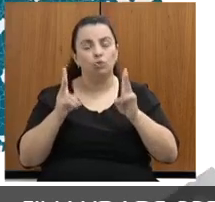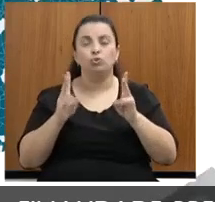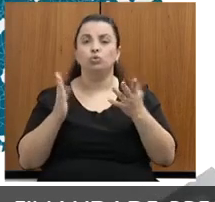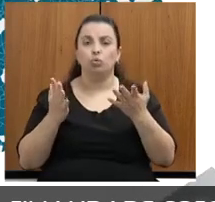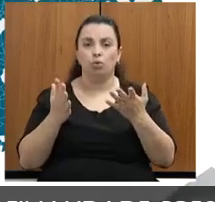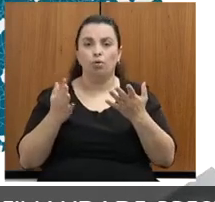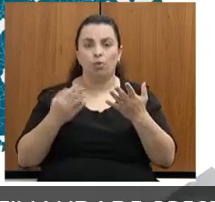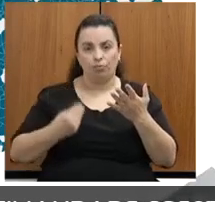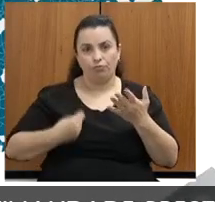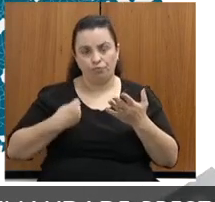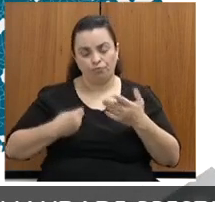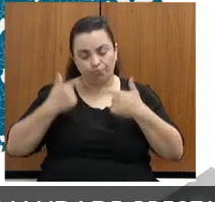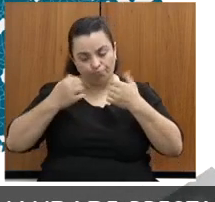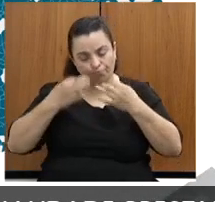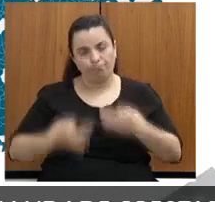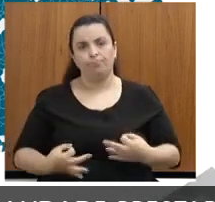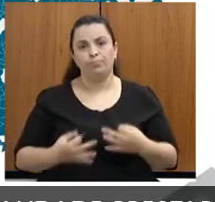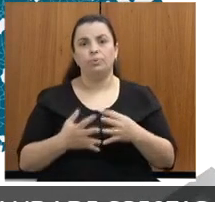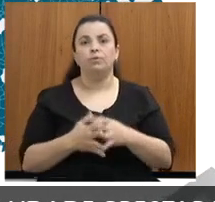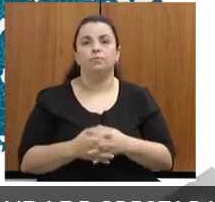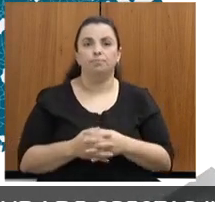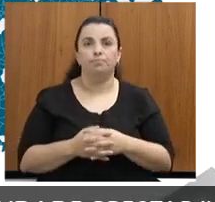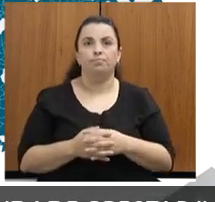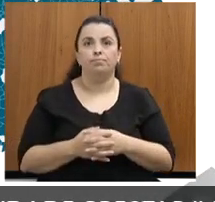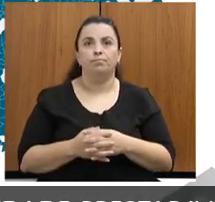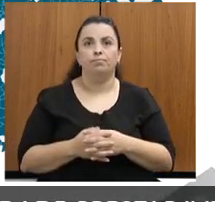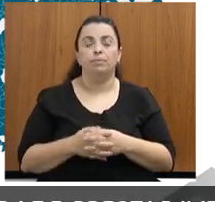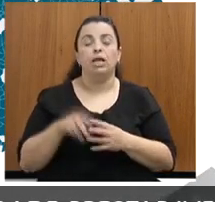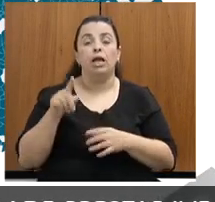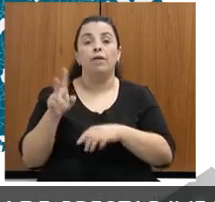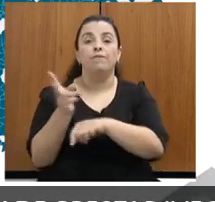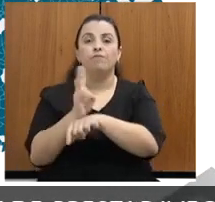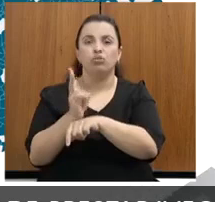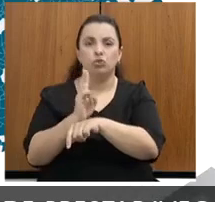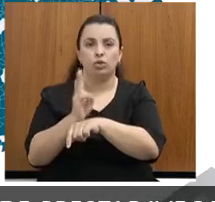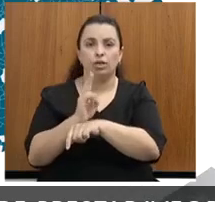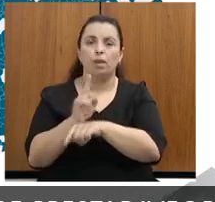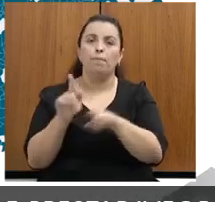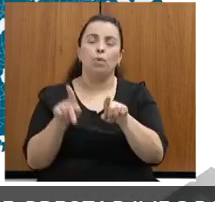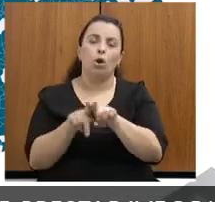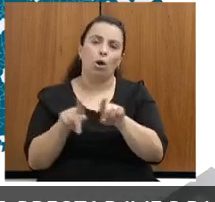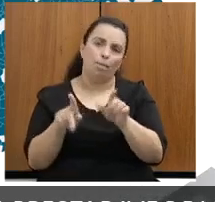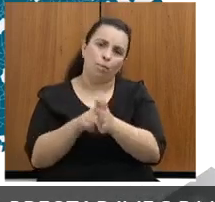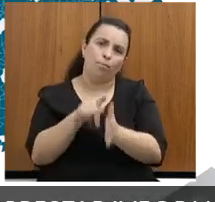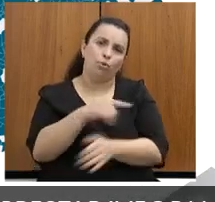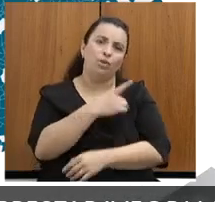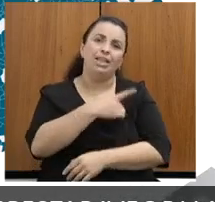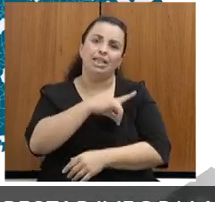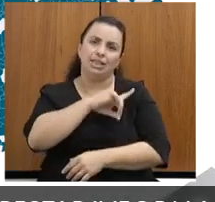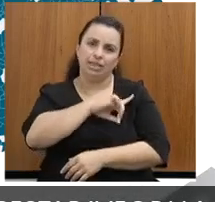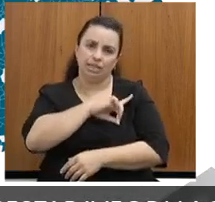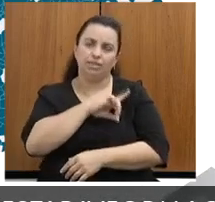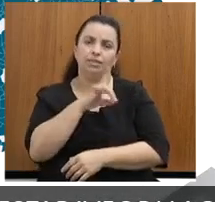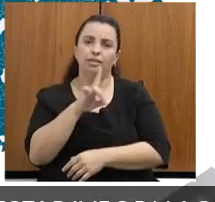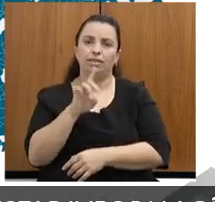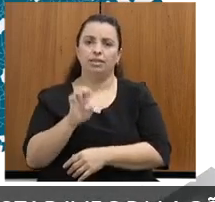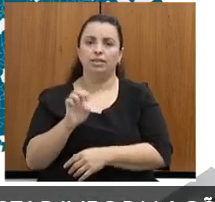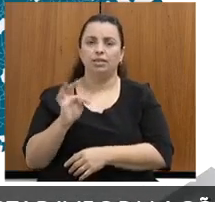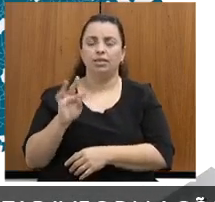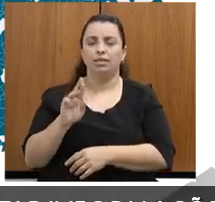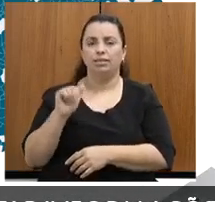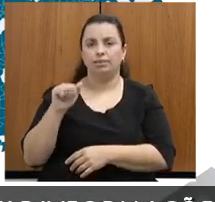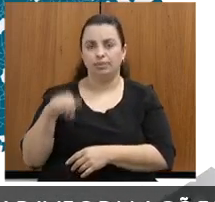o vistoria eletrônica no Antônio do Detran cabe ressaltar